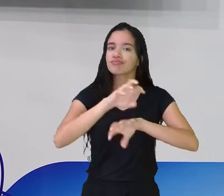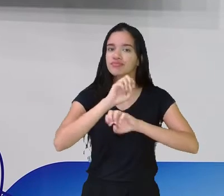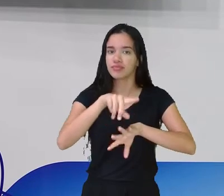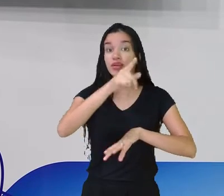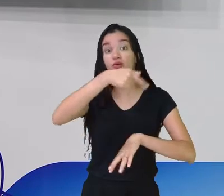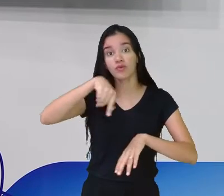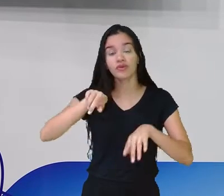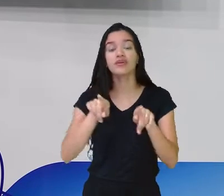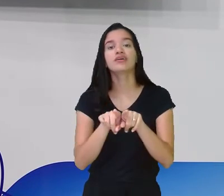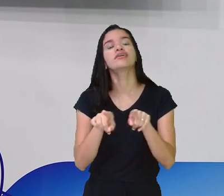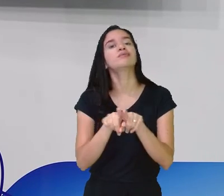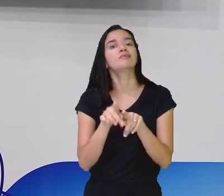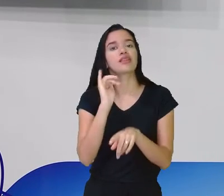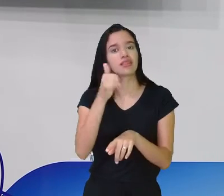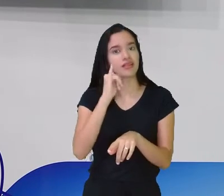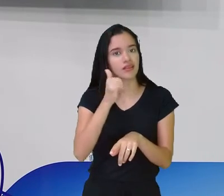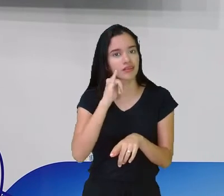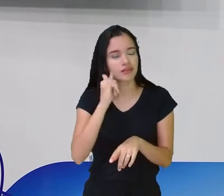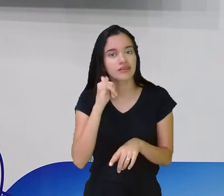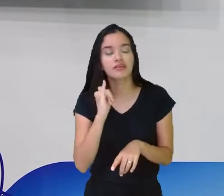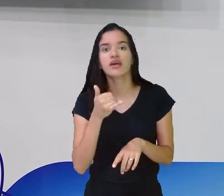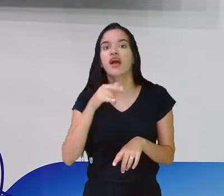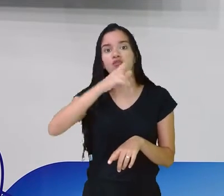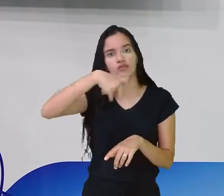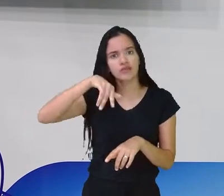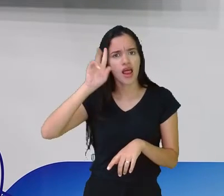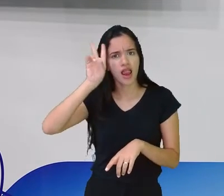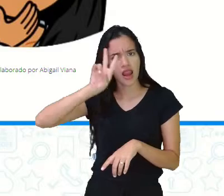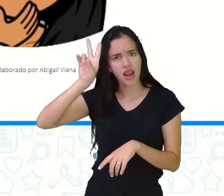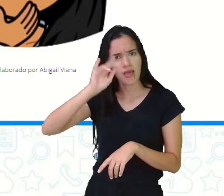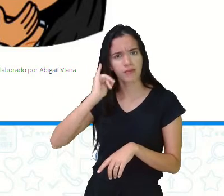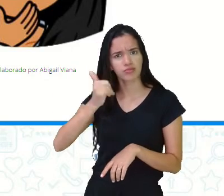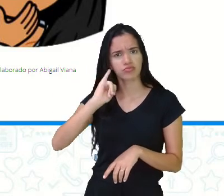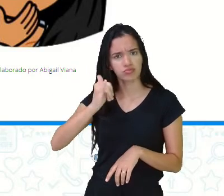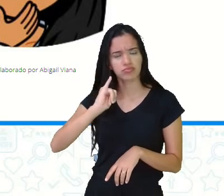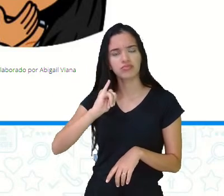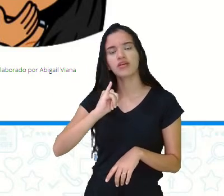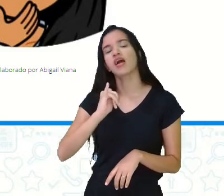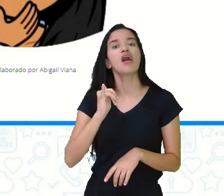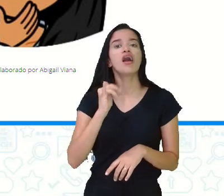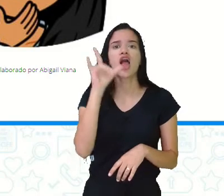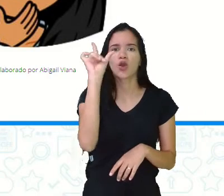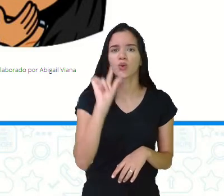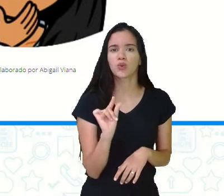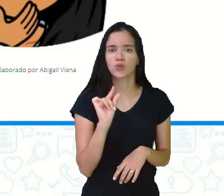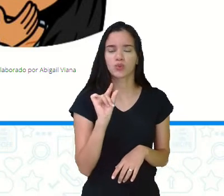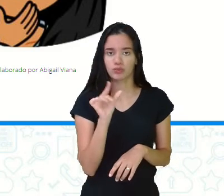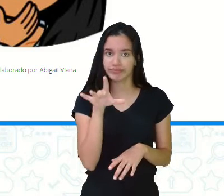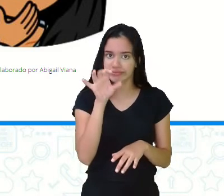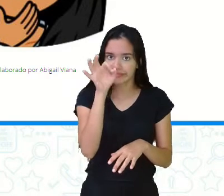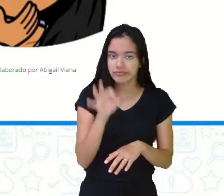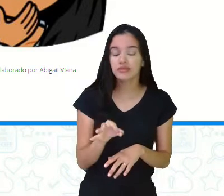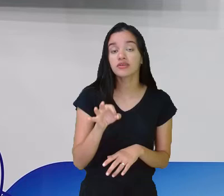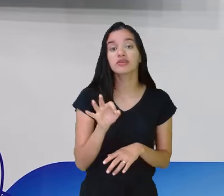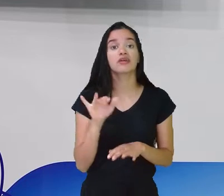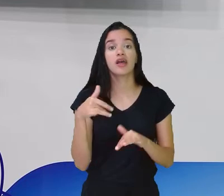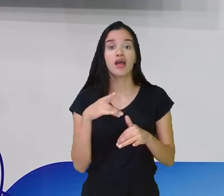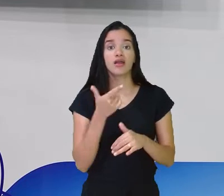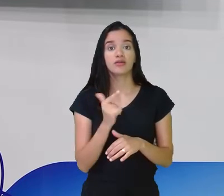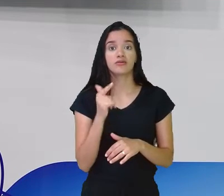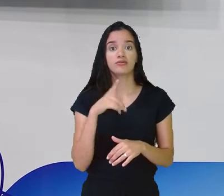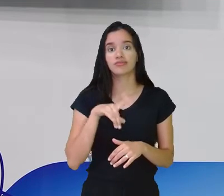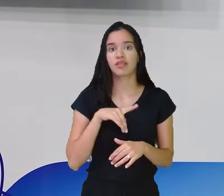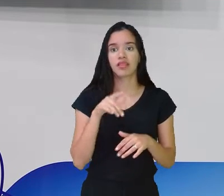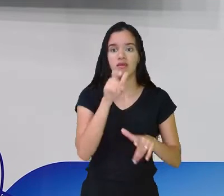na escola também viu. Você lembra o que são contos? Os contos são narrativas curtas, tá certo? Não terão